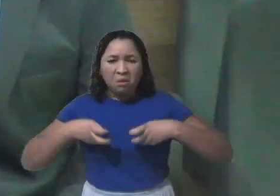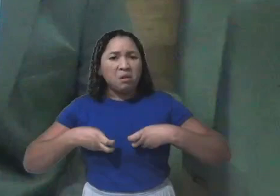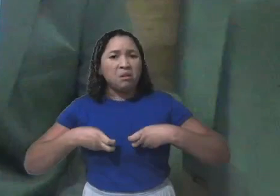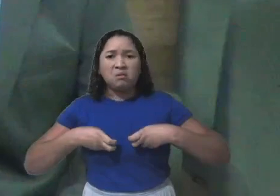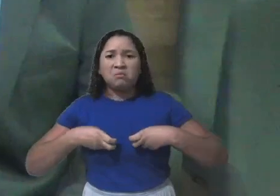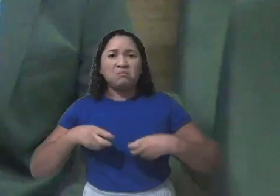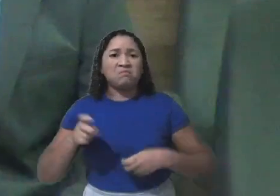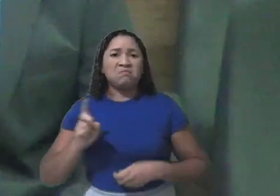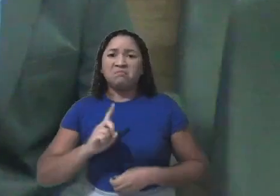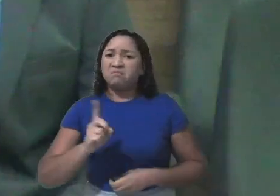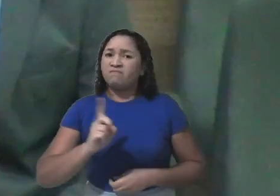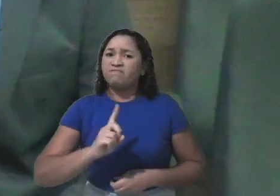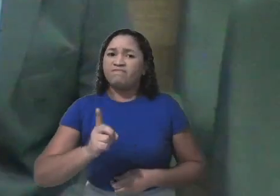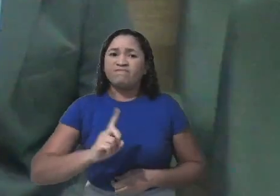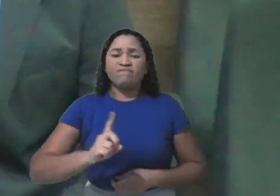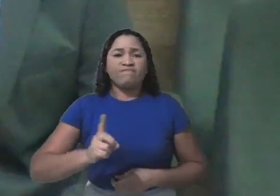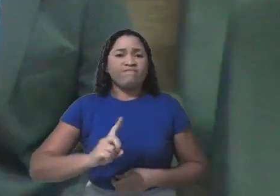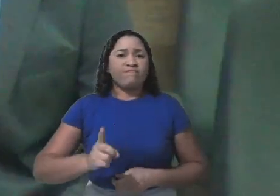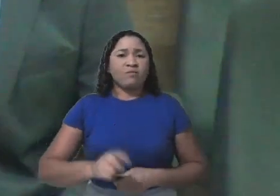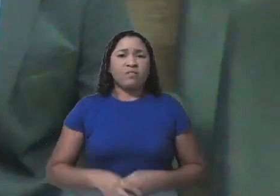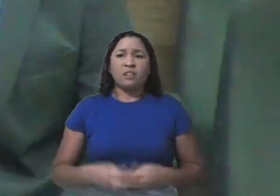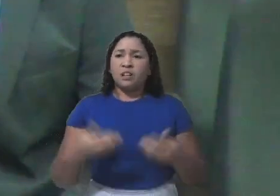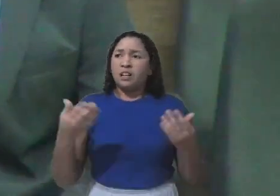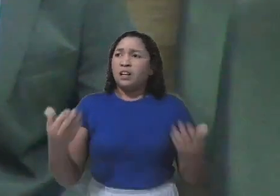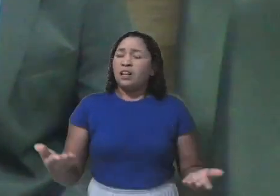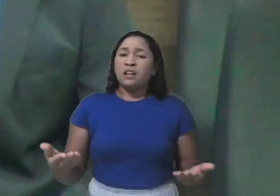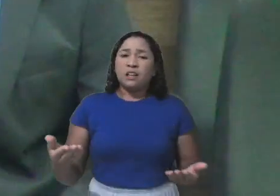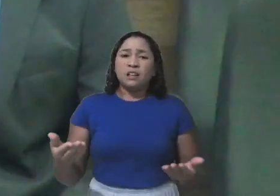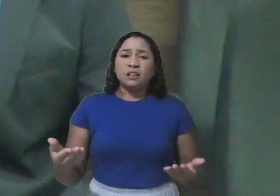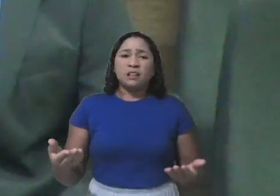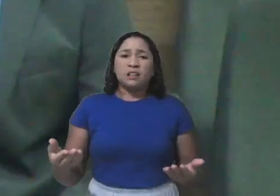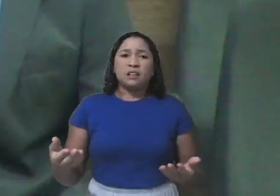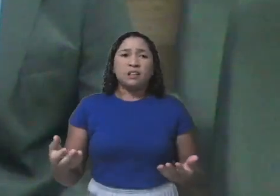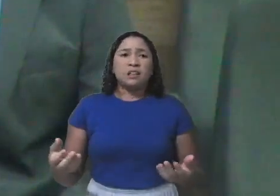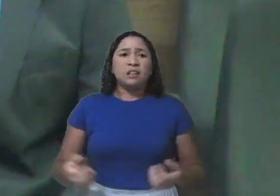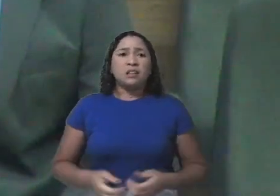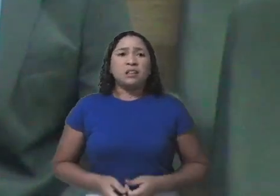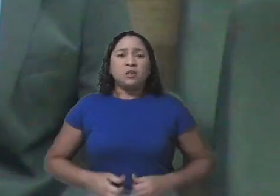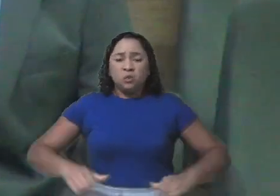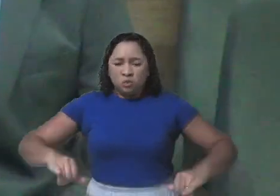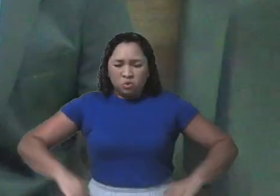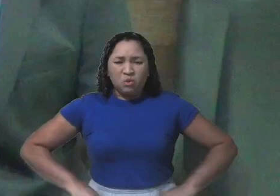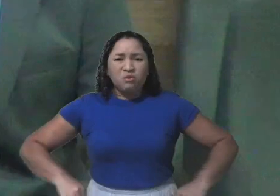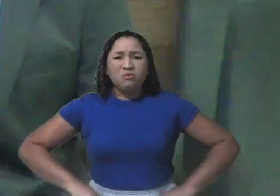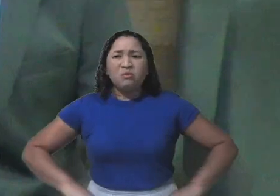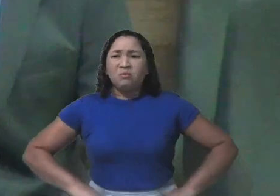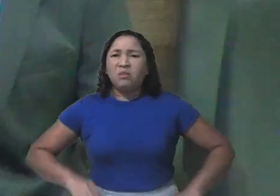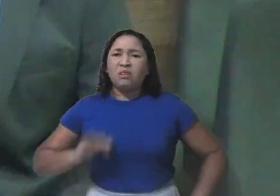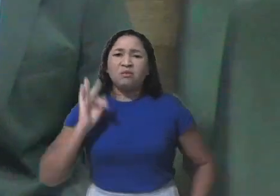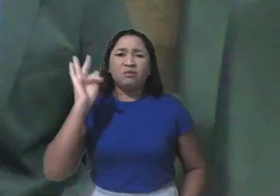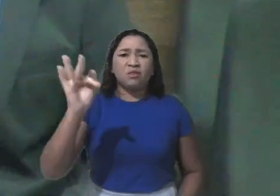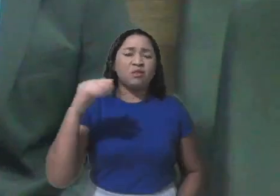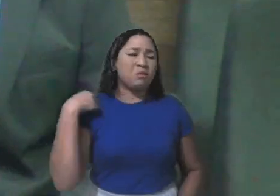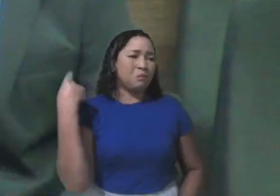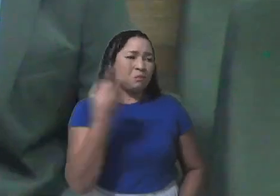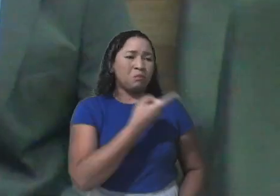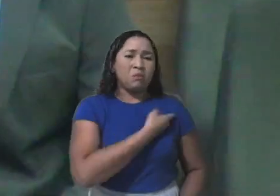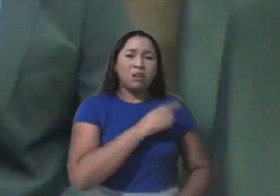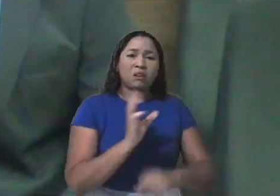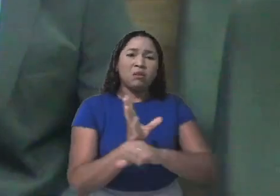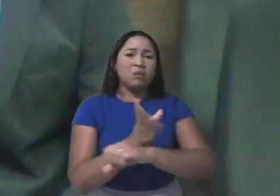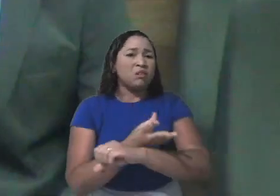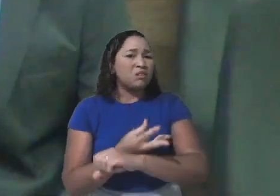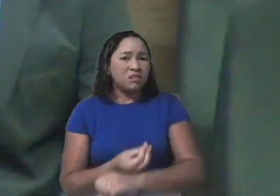grande tribulação não é para nós. A grande tribulação não é para nós, igreja, porque